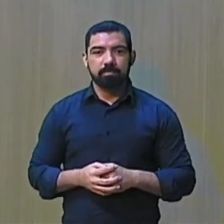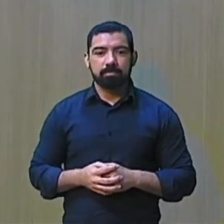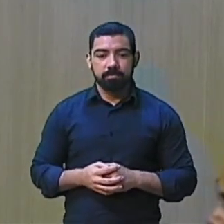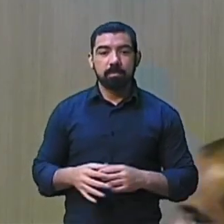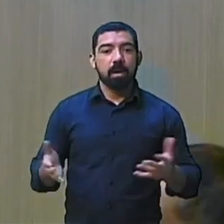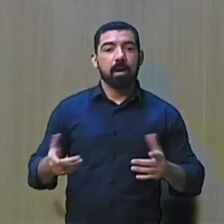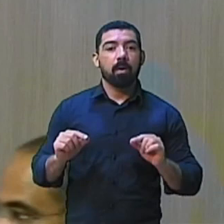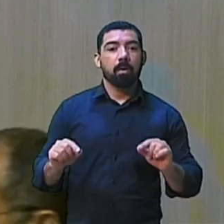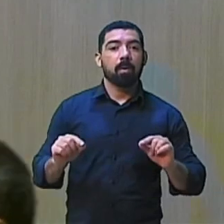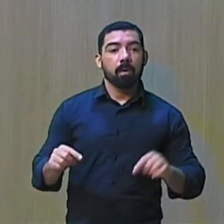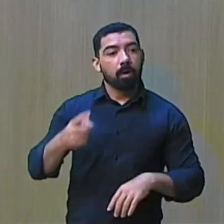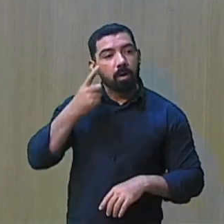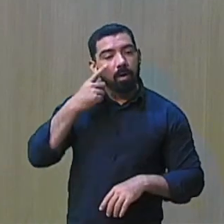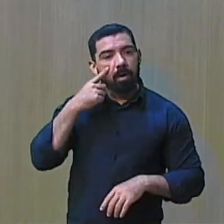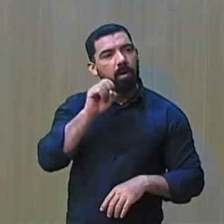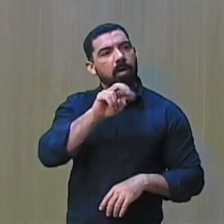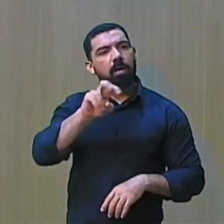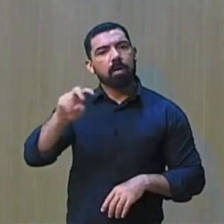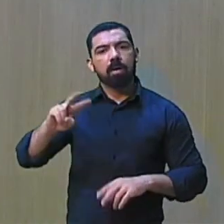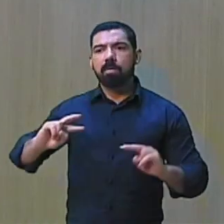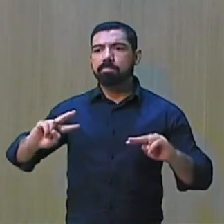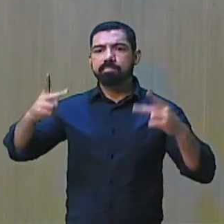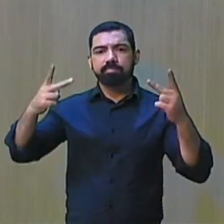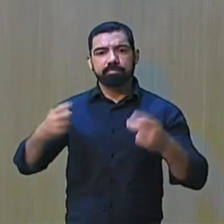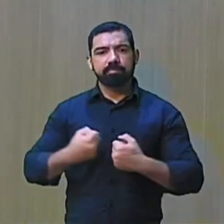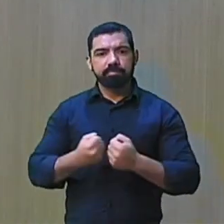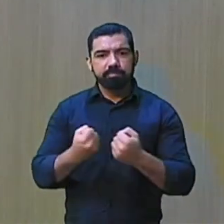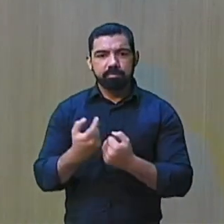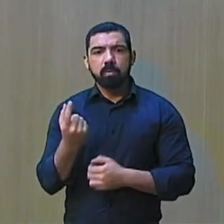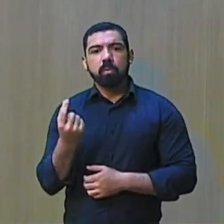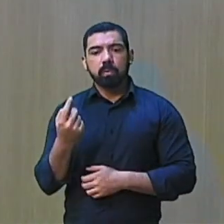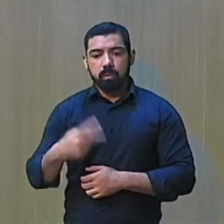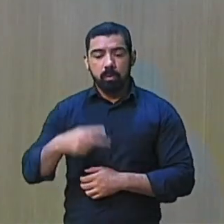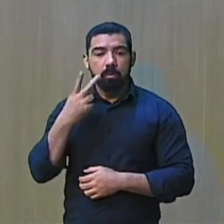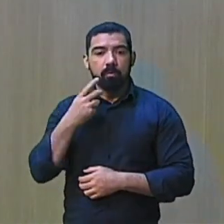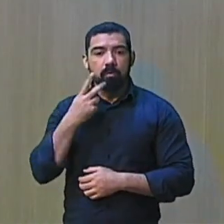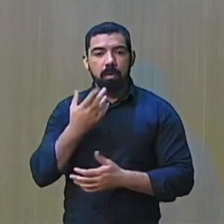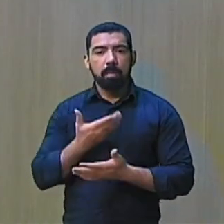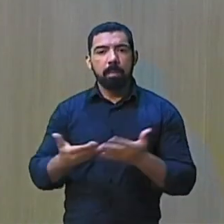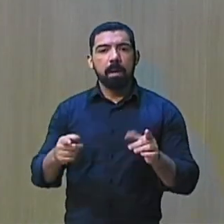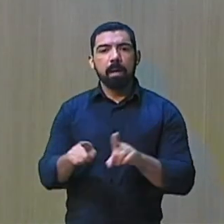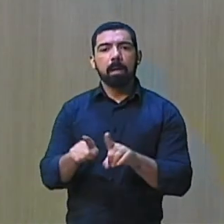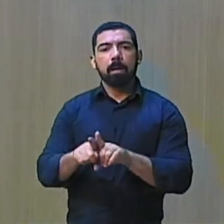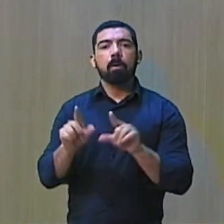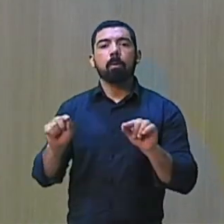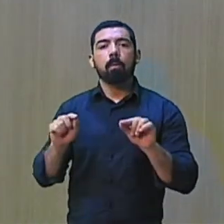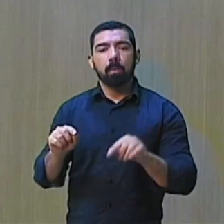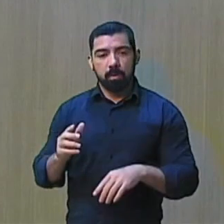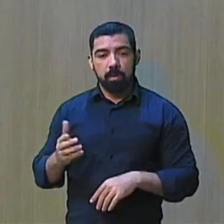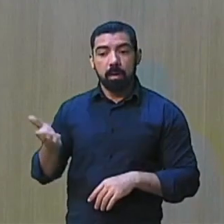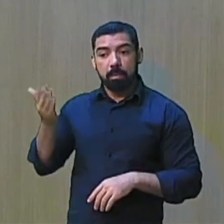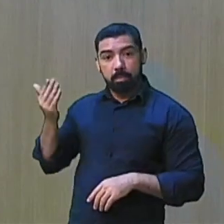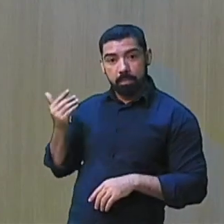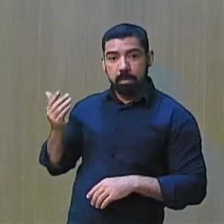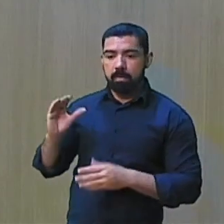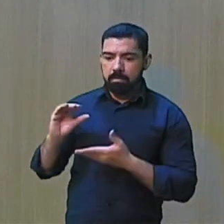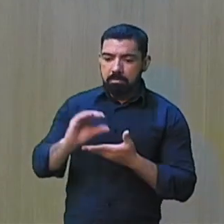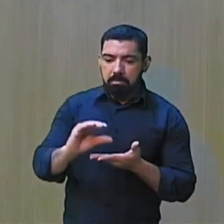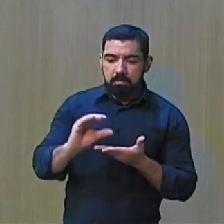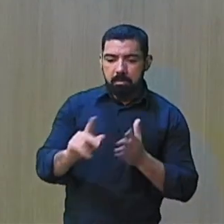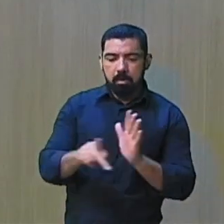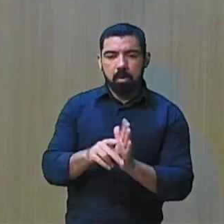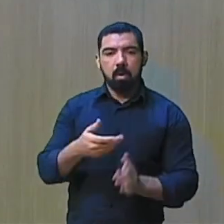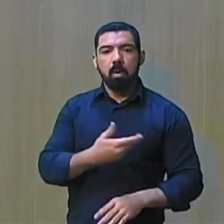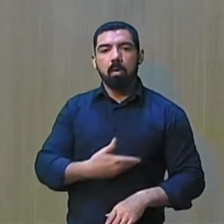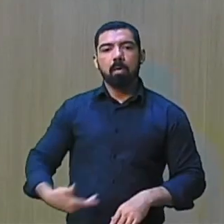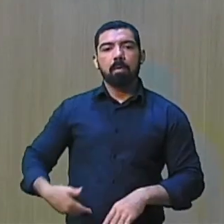aumento das passagens de ônibus quando Fortaleza perde o incentivo que recebia por parte do